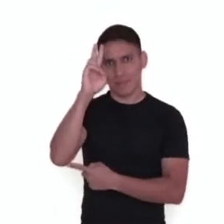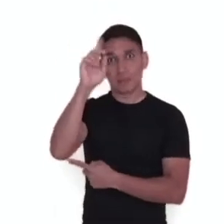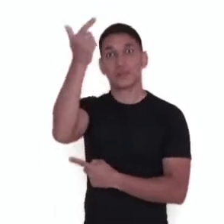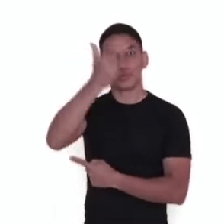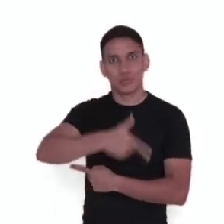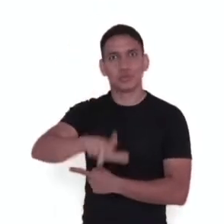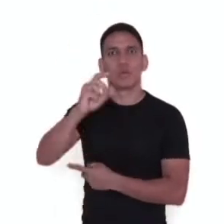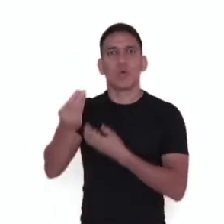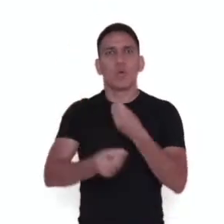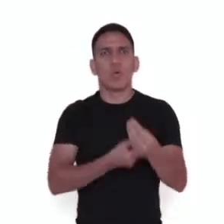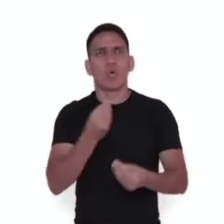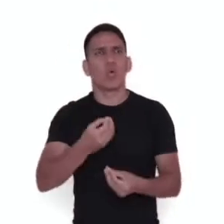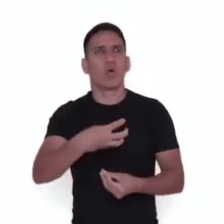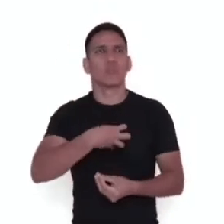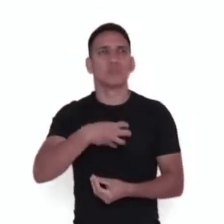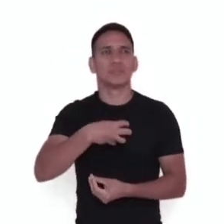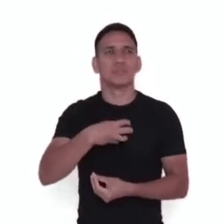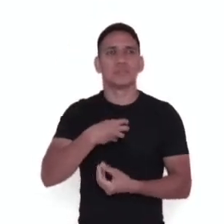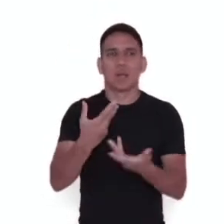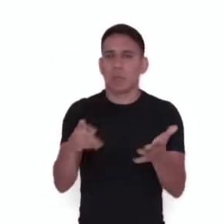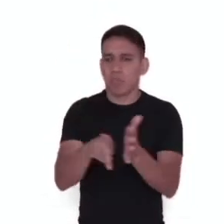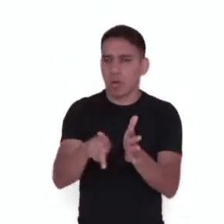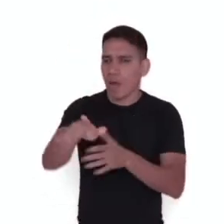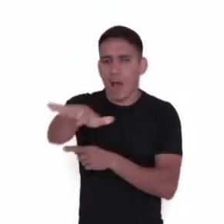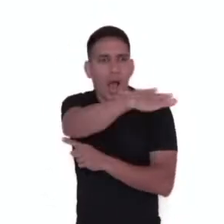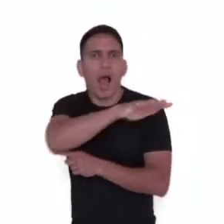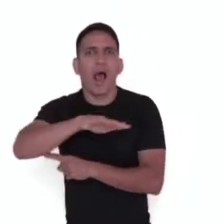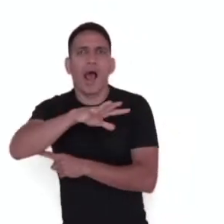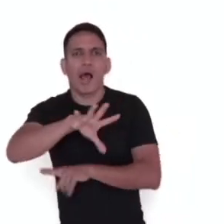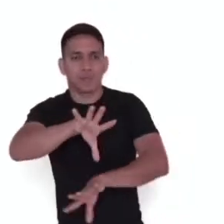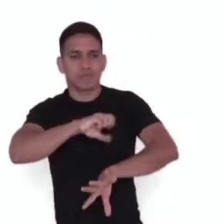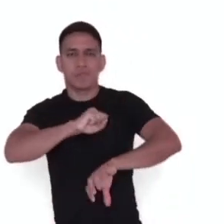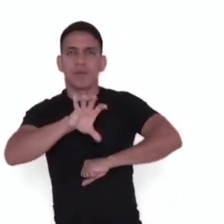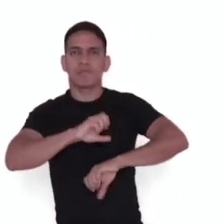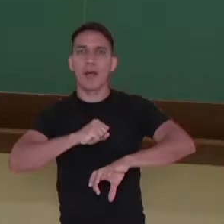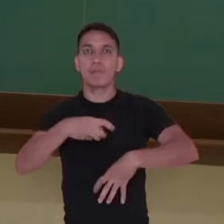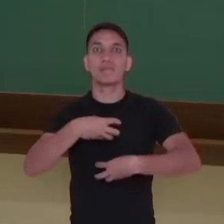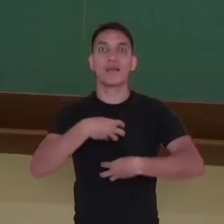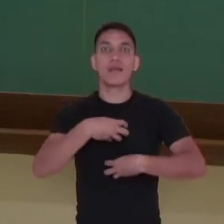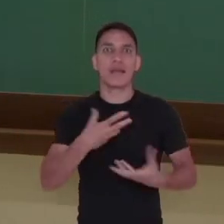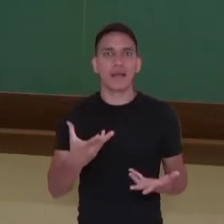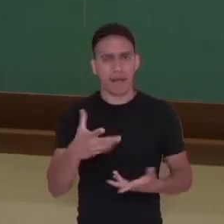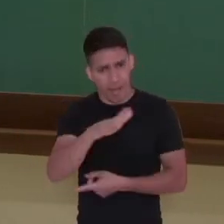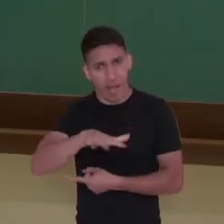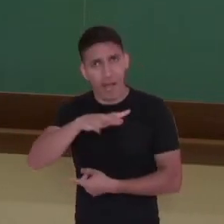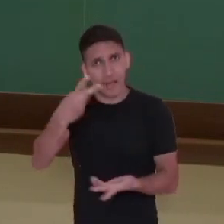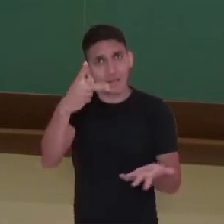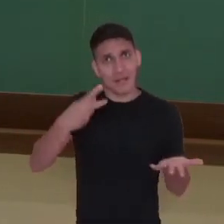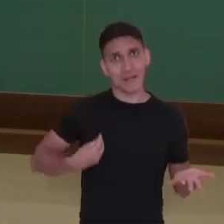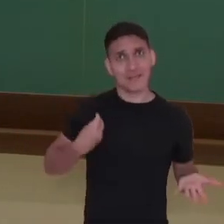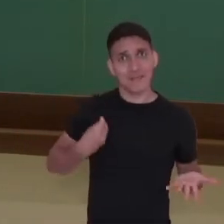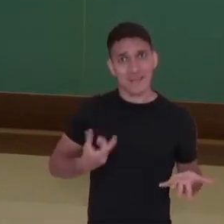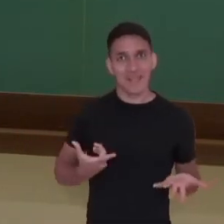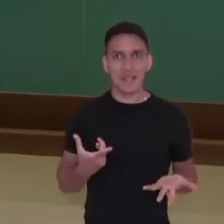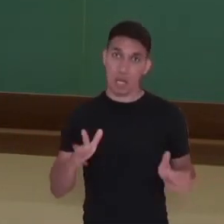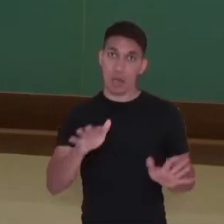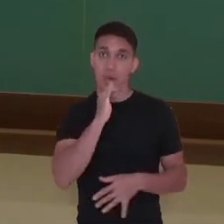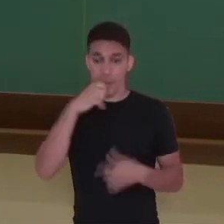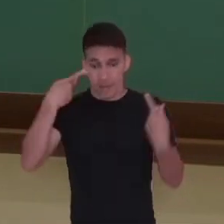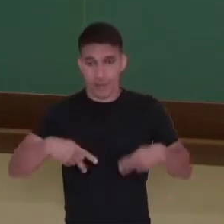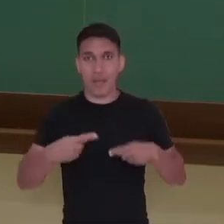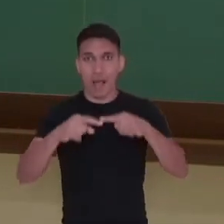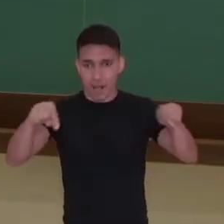como os estímulos ambientais são percebidos pelo organismo. No ambiente onde você se encontra. Eu nessa sala